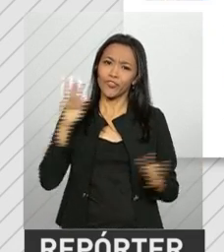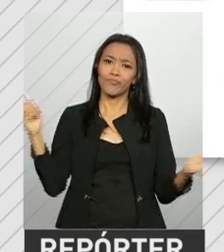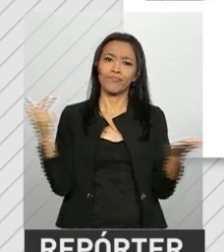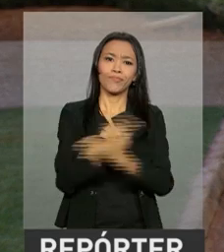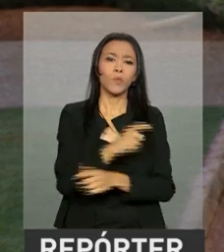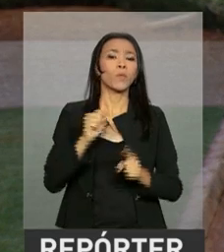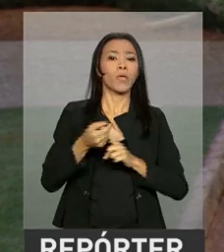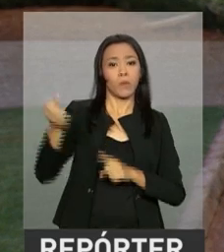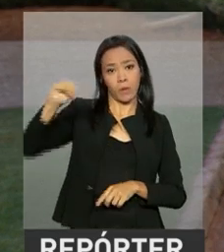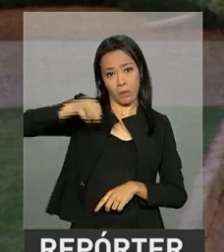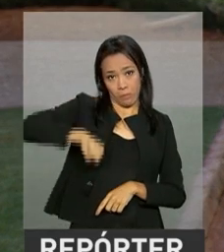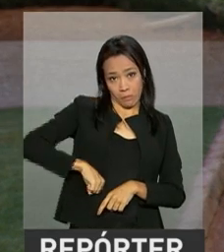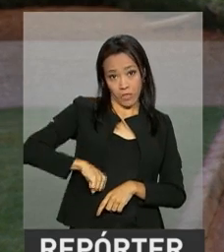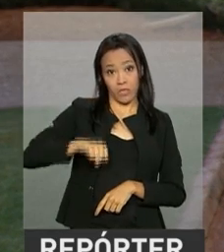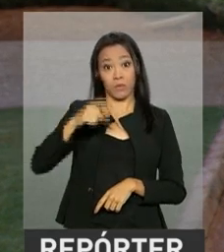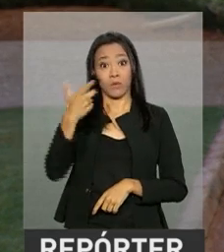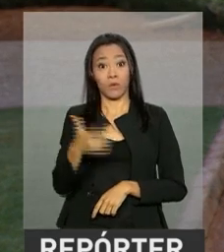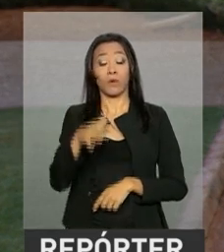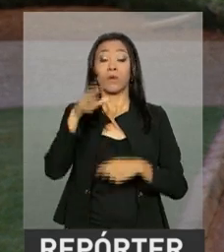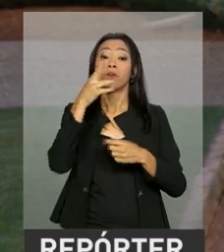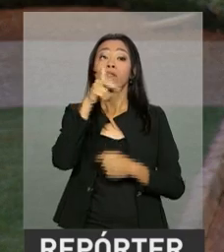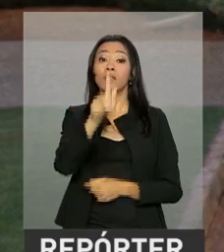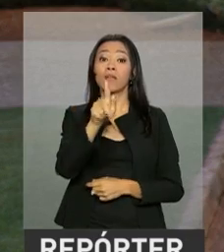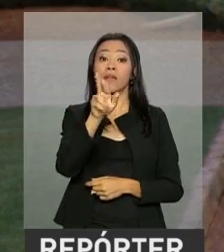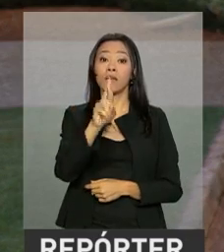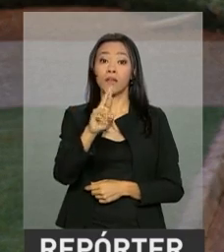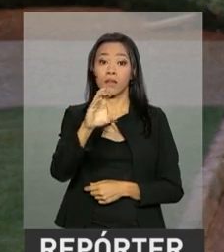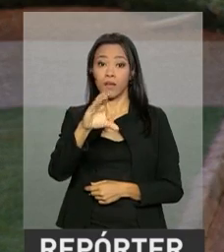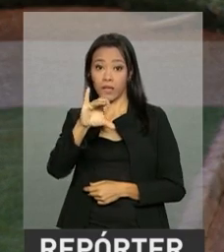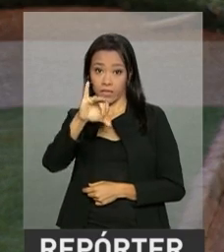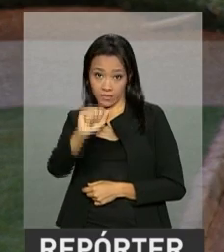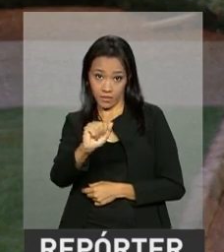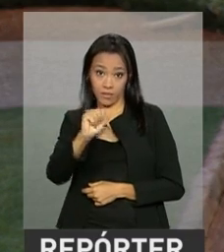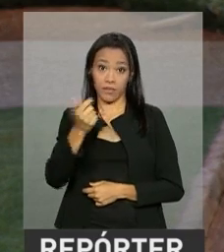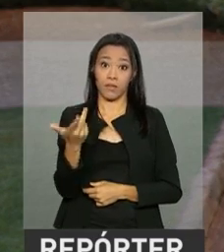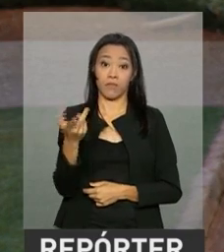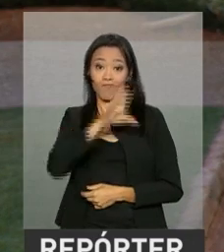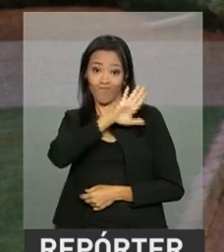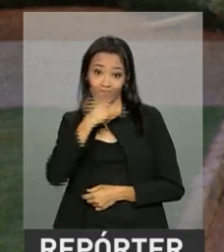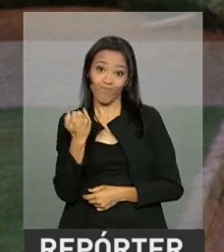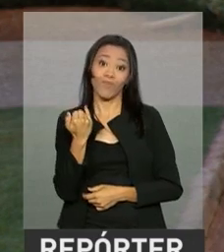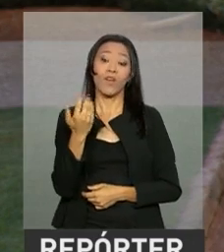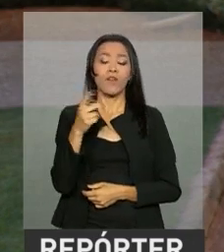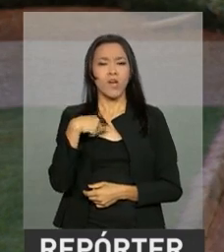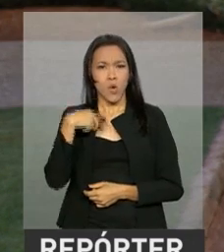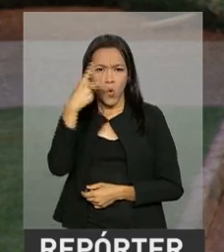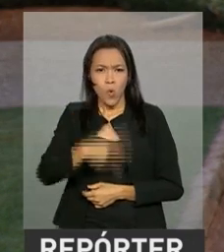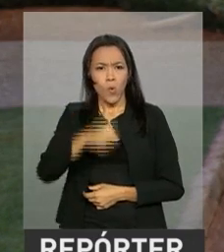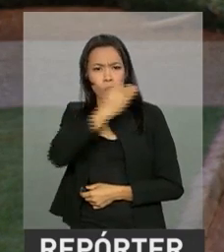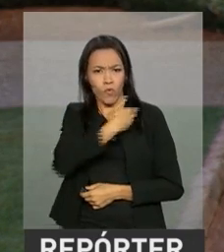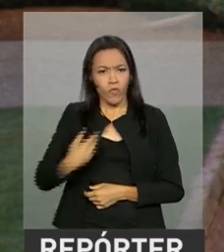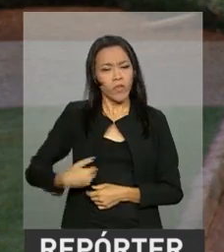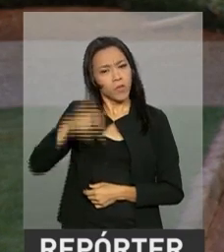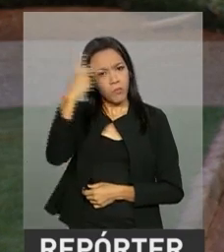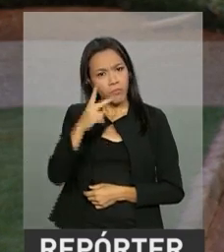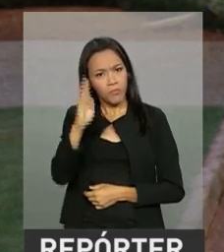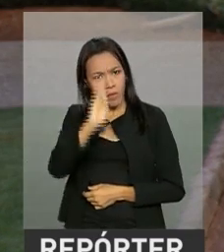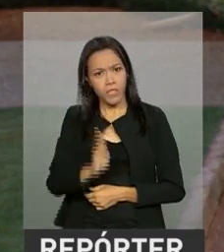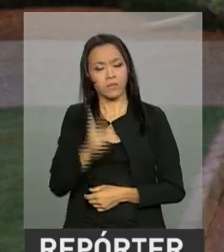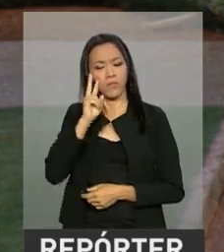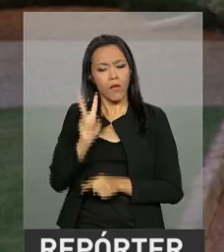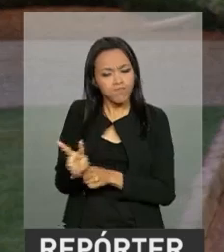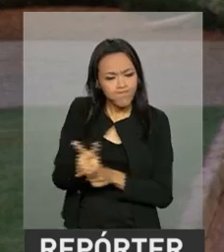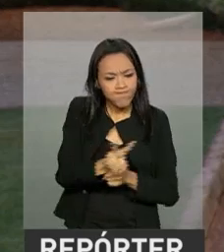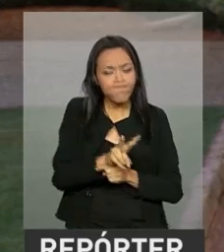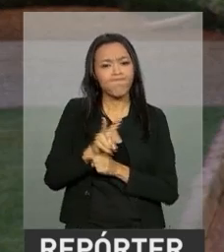da Grécia no Brasil, Kyriakos Amirides. Ele disse que o governo brasileiro está prestando todo o apoio necessário